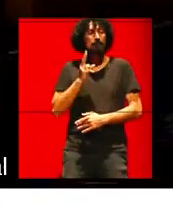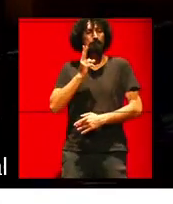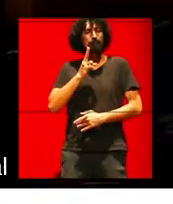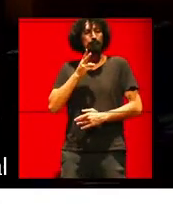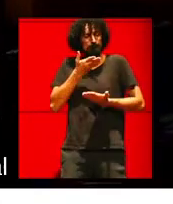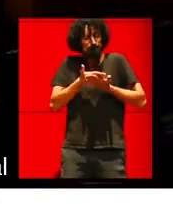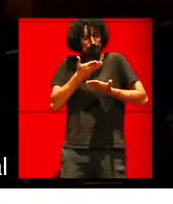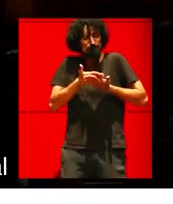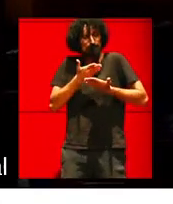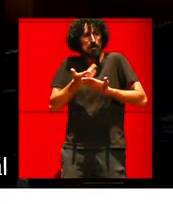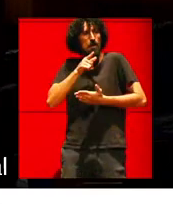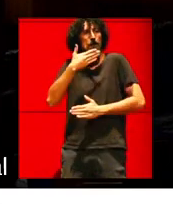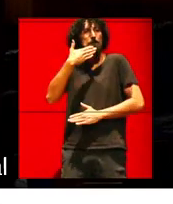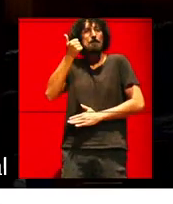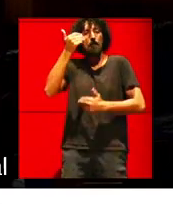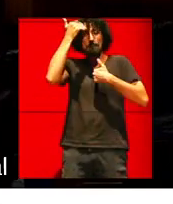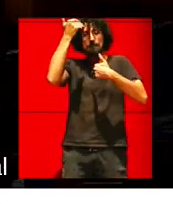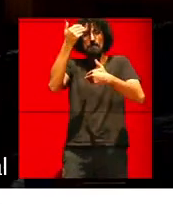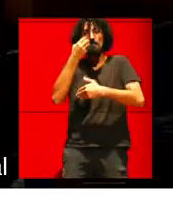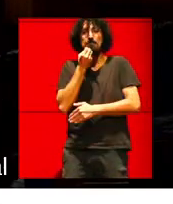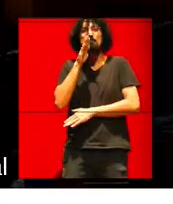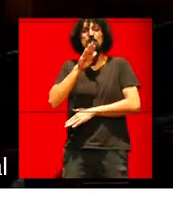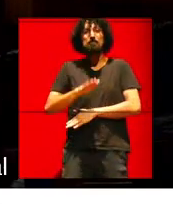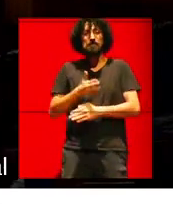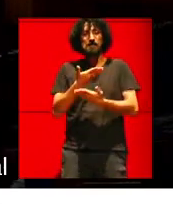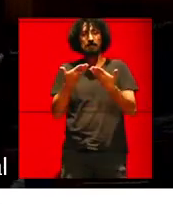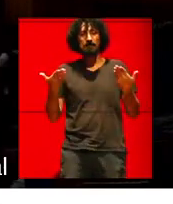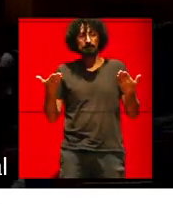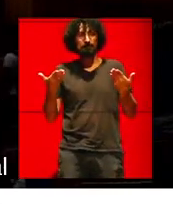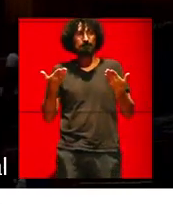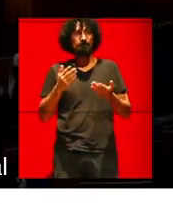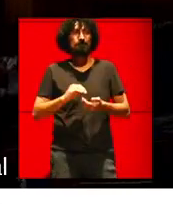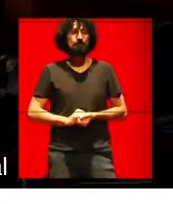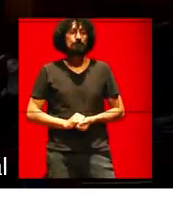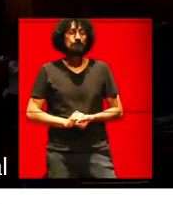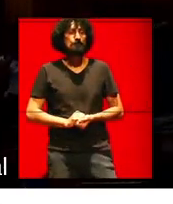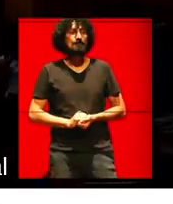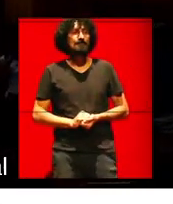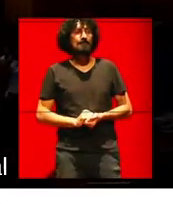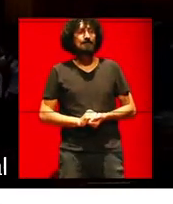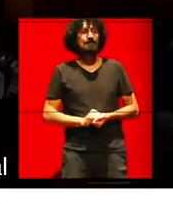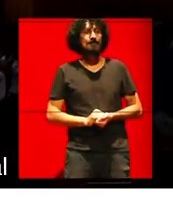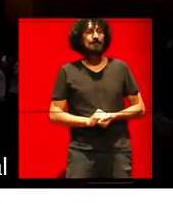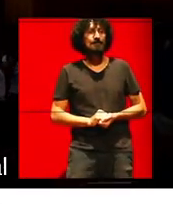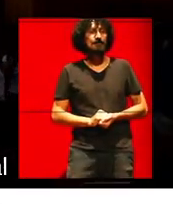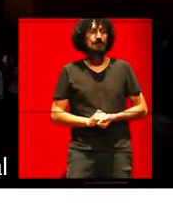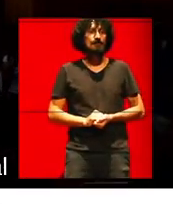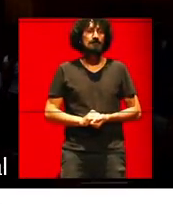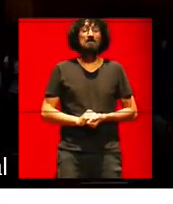ok? Muito obrigado, boa tarde. Até mais. Valeu.